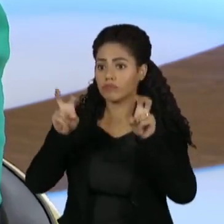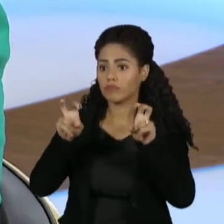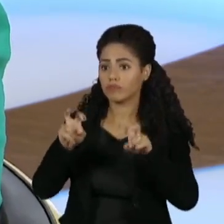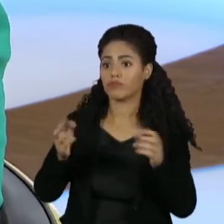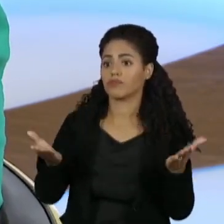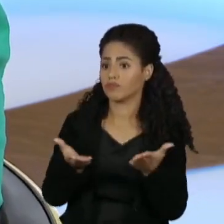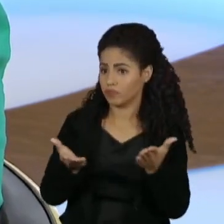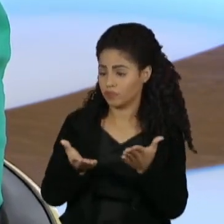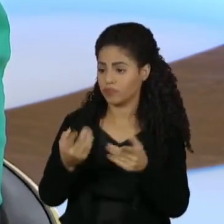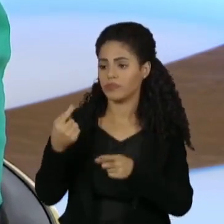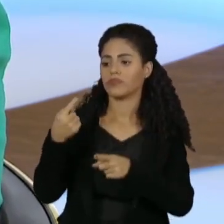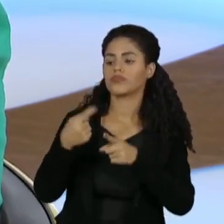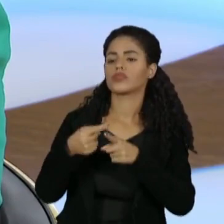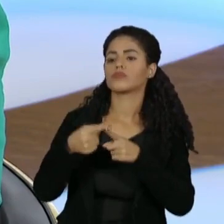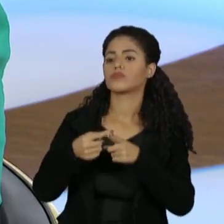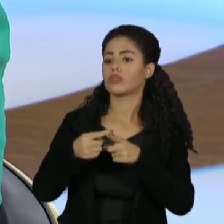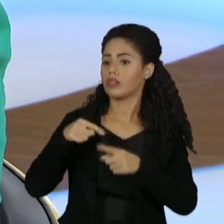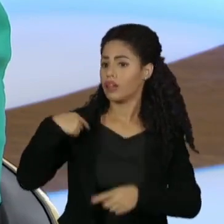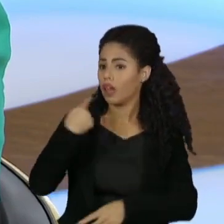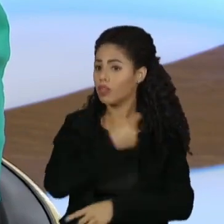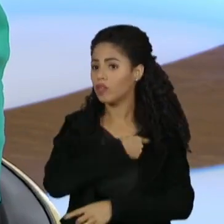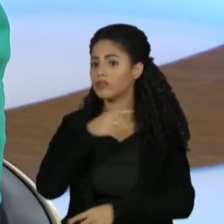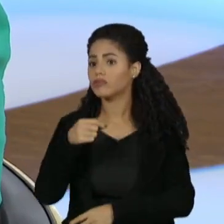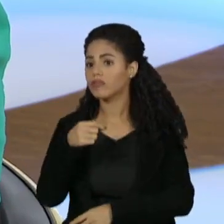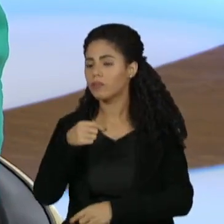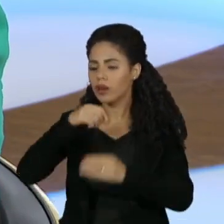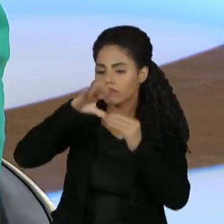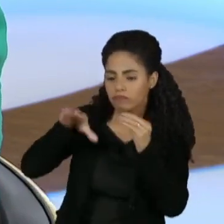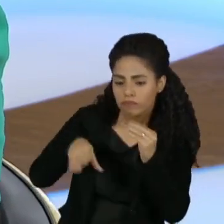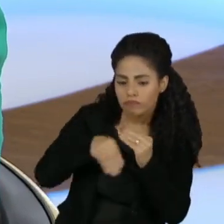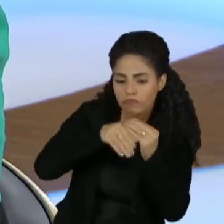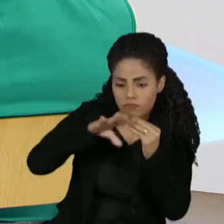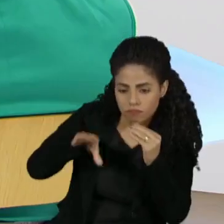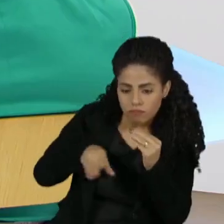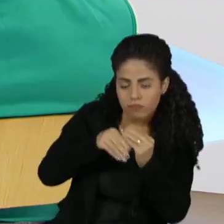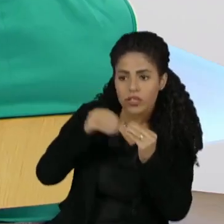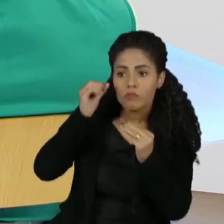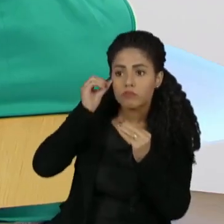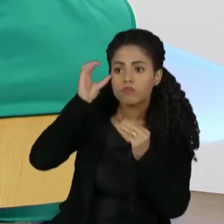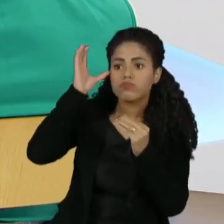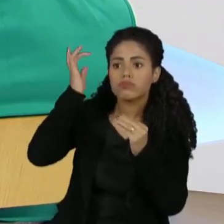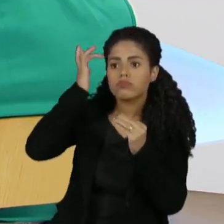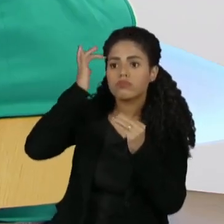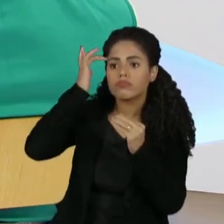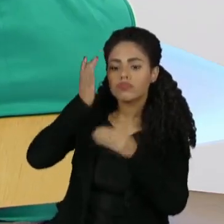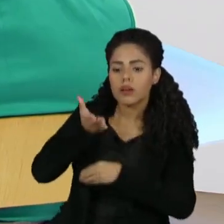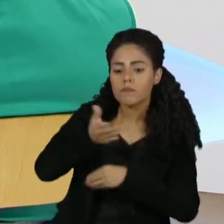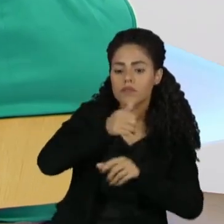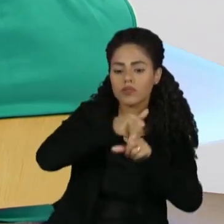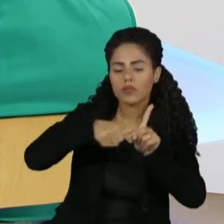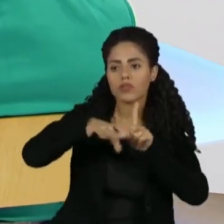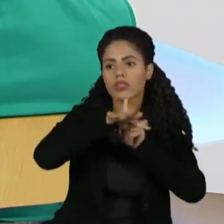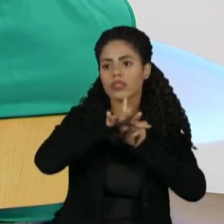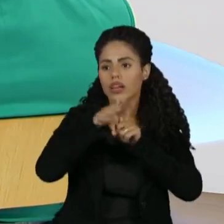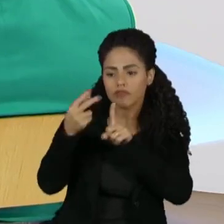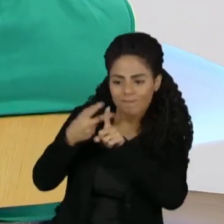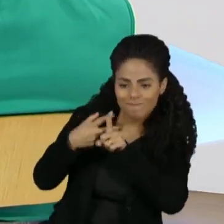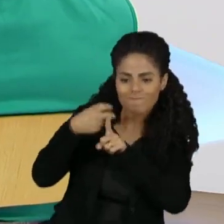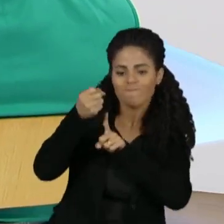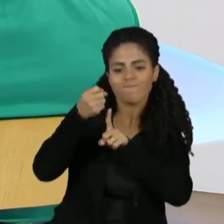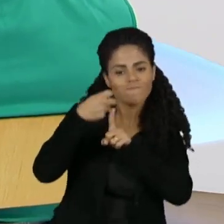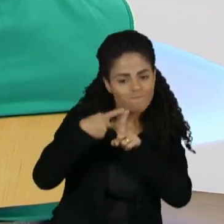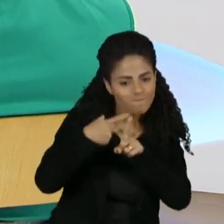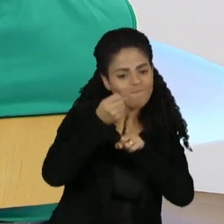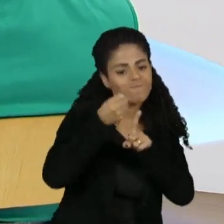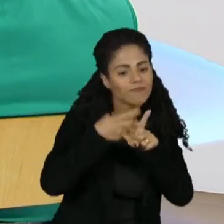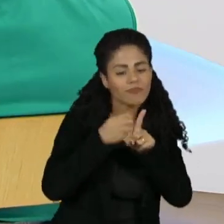assuntos. Porque, senão, a gente não vai estar contribuindo para uma melhoria dessa sociedade. Comemorar as pequenas vitórias tem a